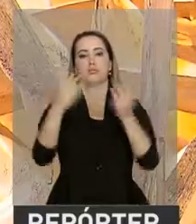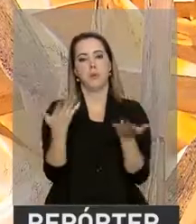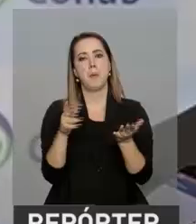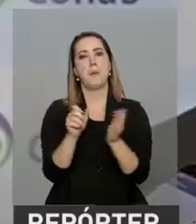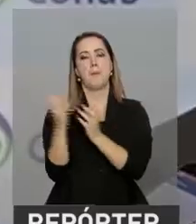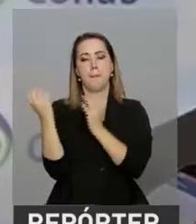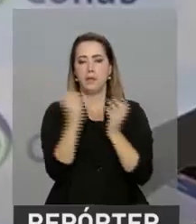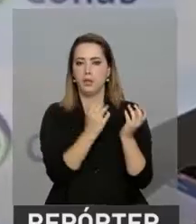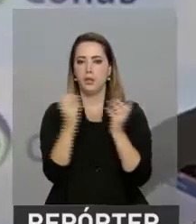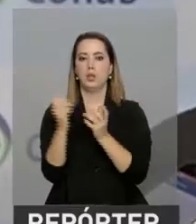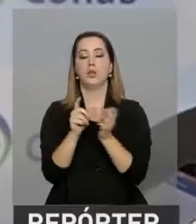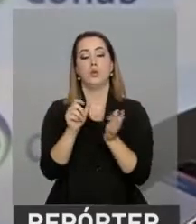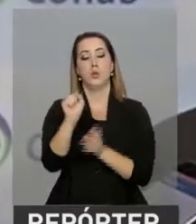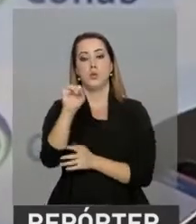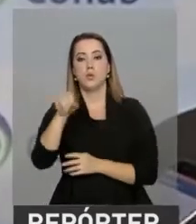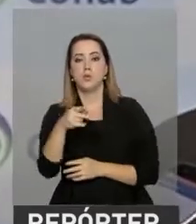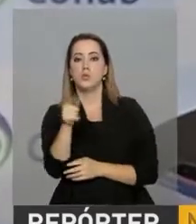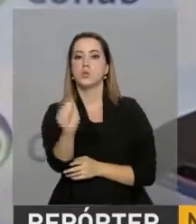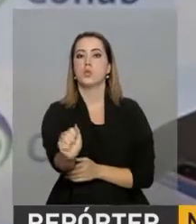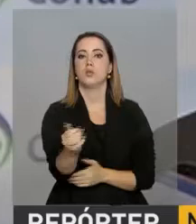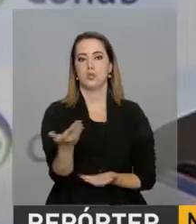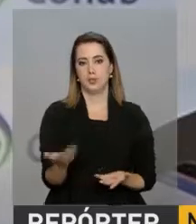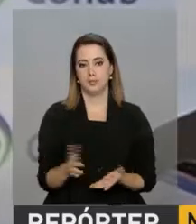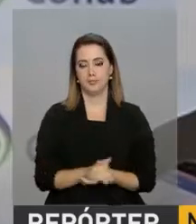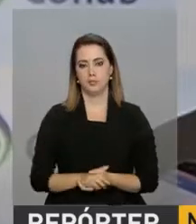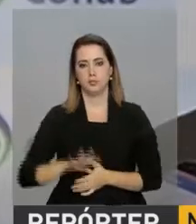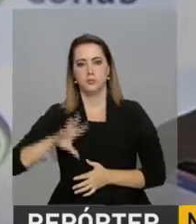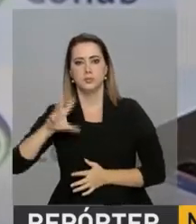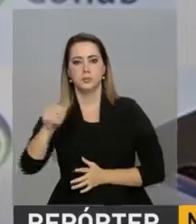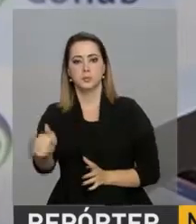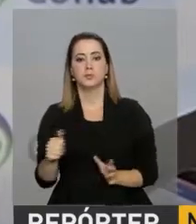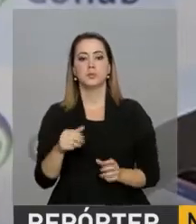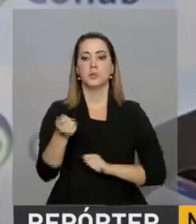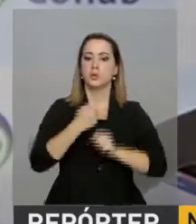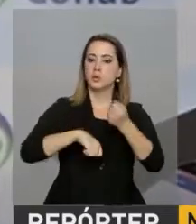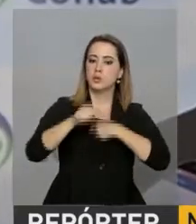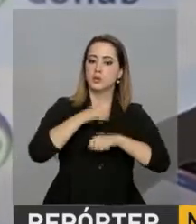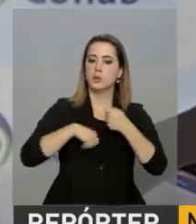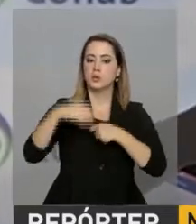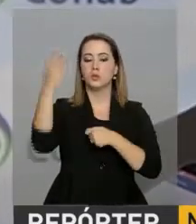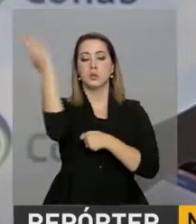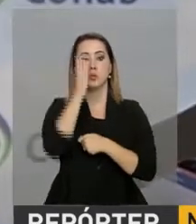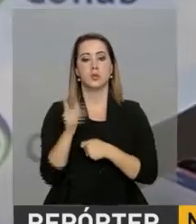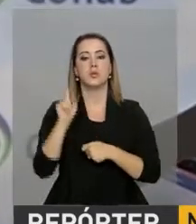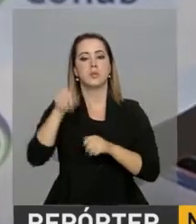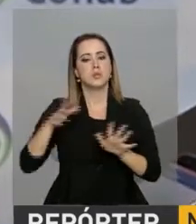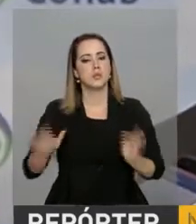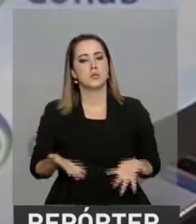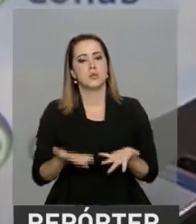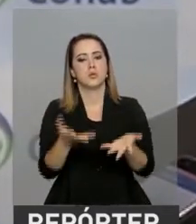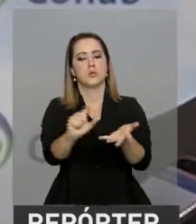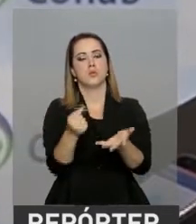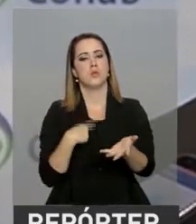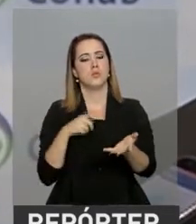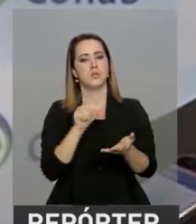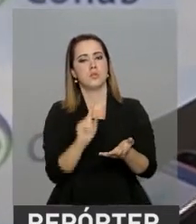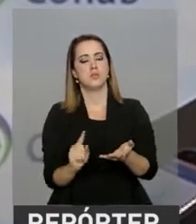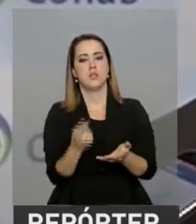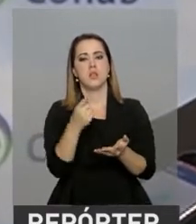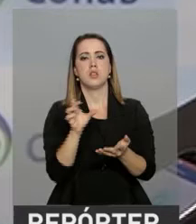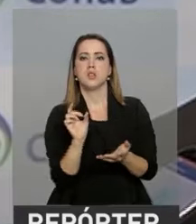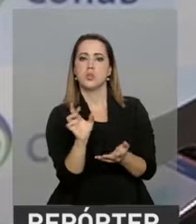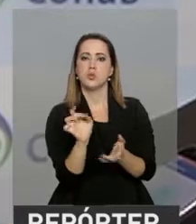país e se movimenta toda a economia é da do país é você tem um incremento só uma